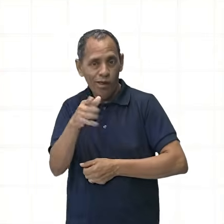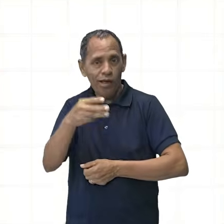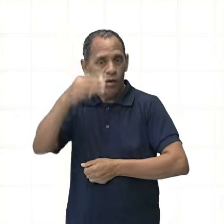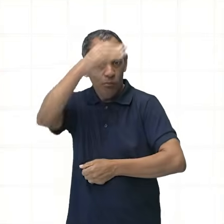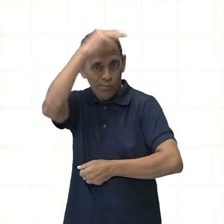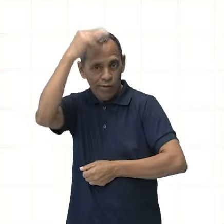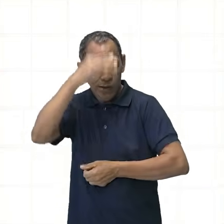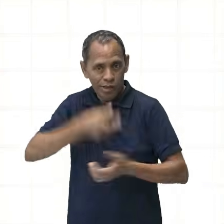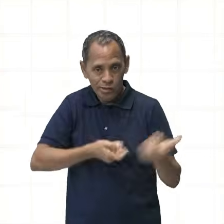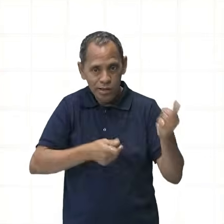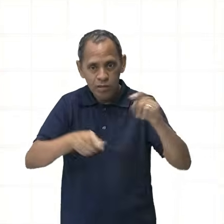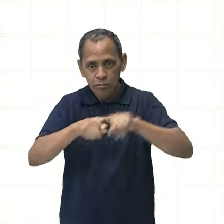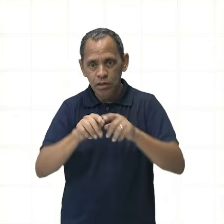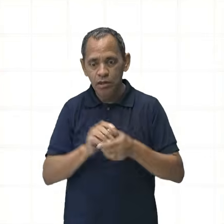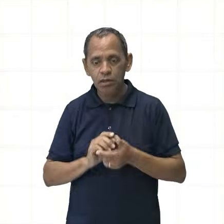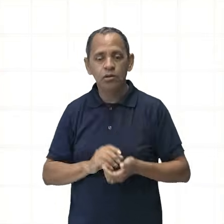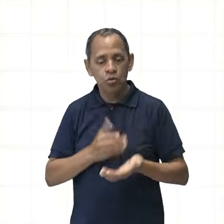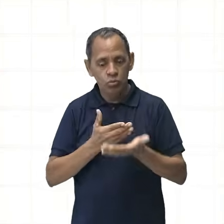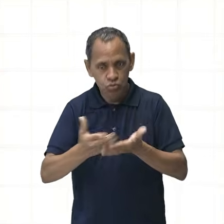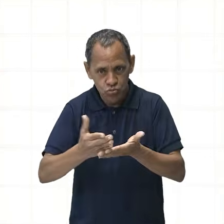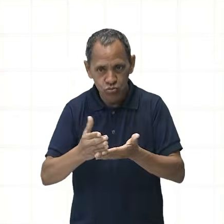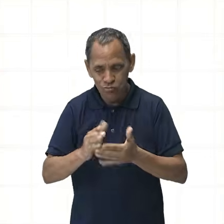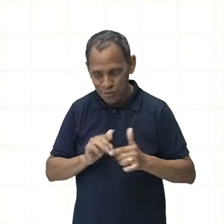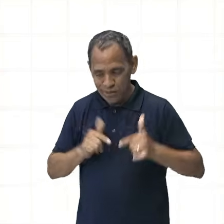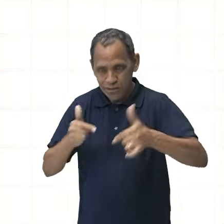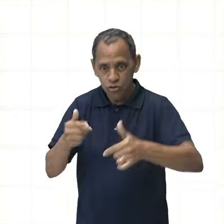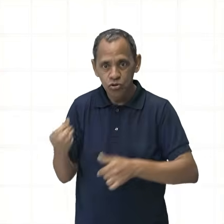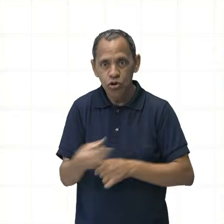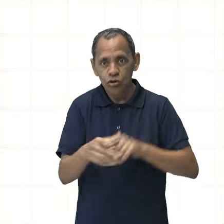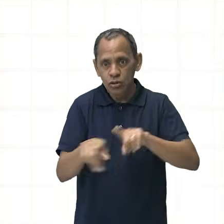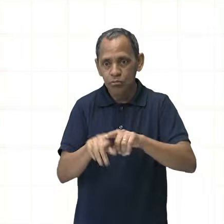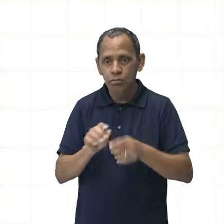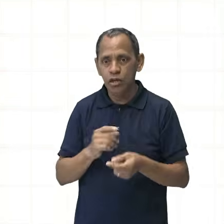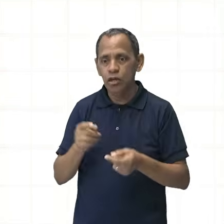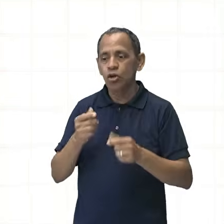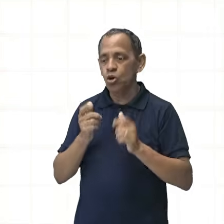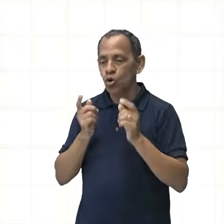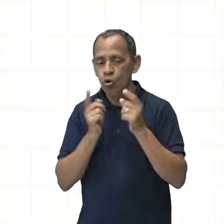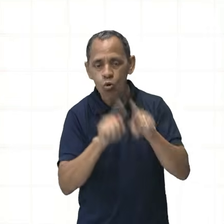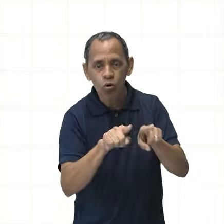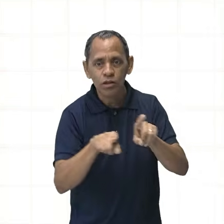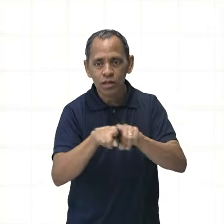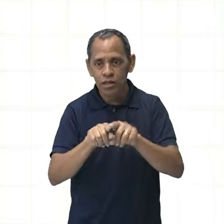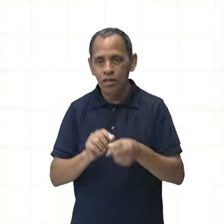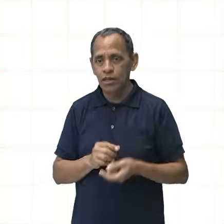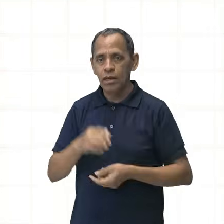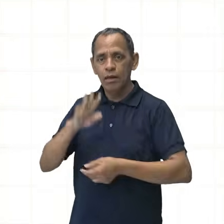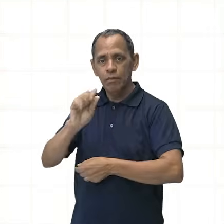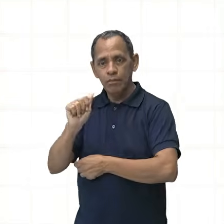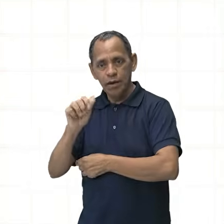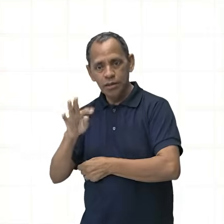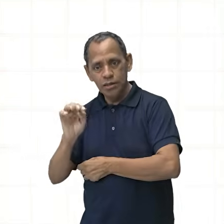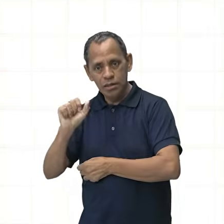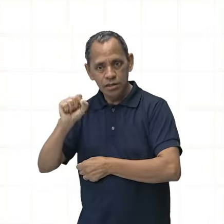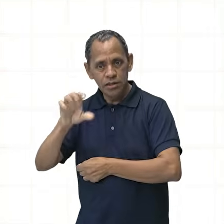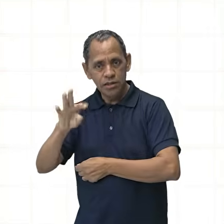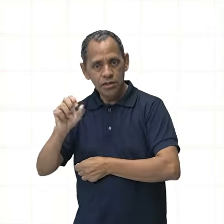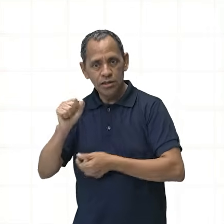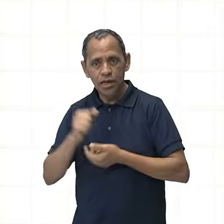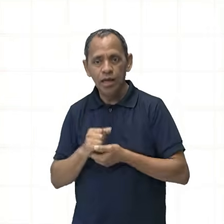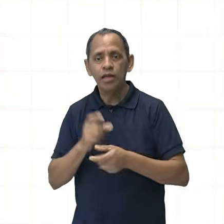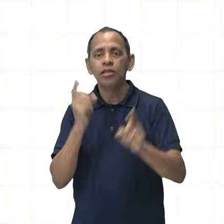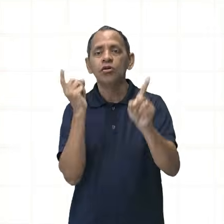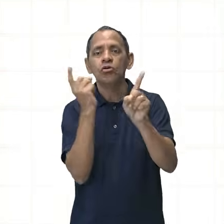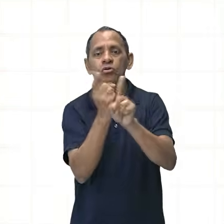no México. Planejou uma nova ação para a derrubada de Batista e, nesse contexto, né,